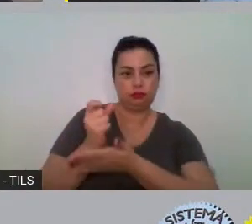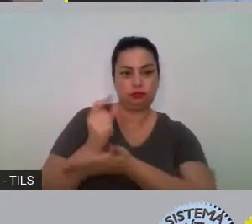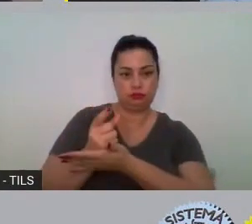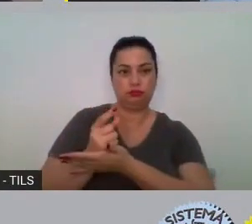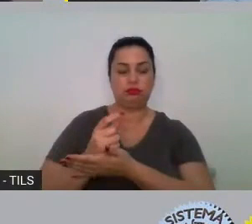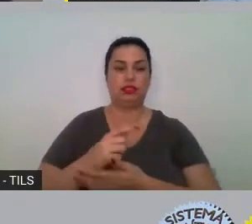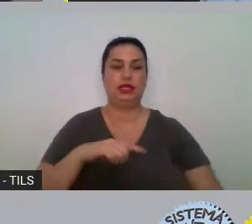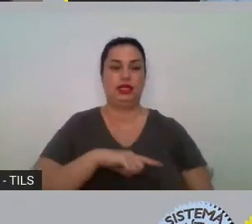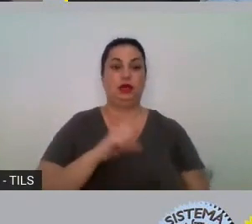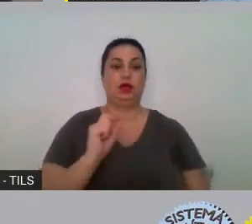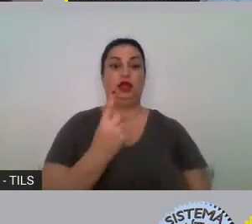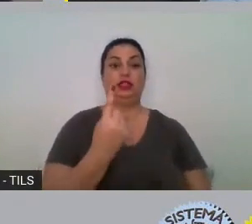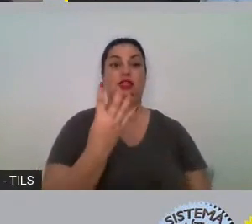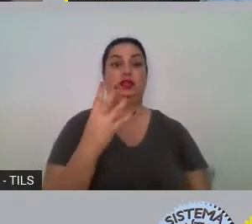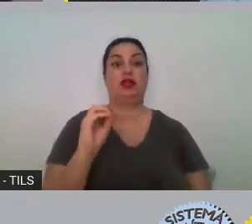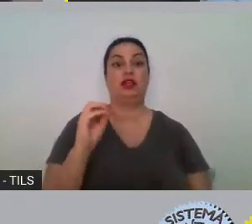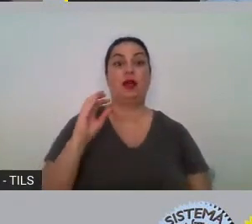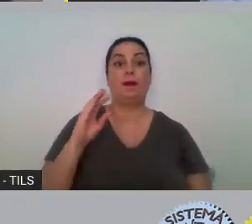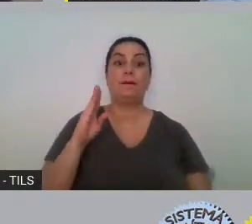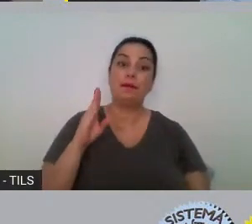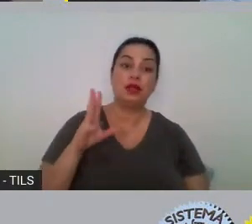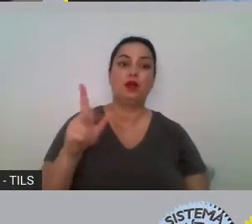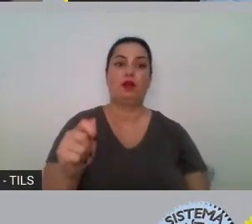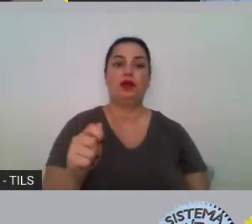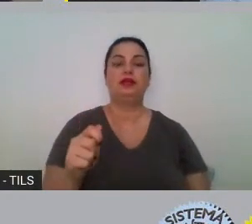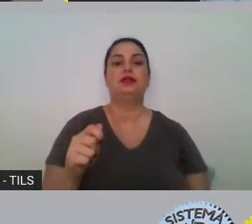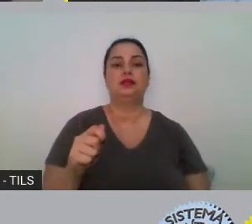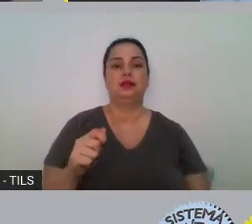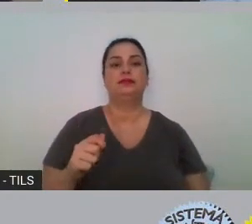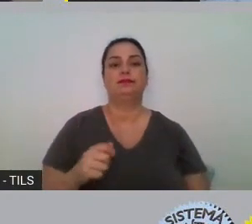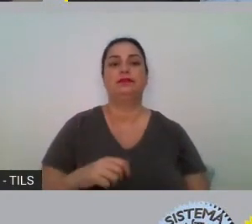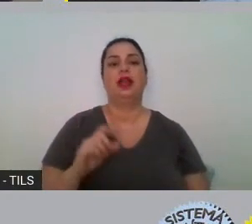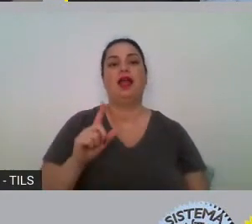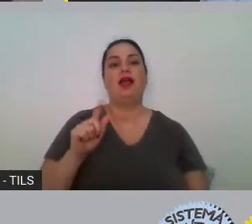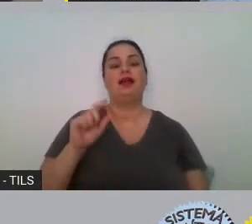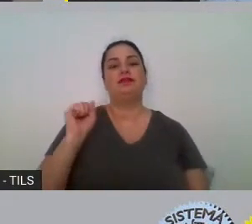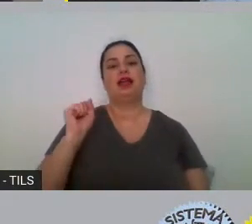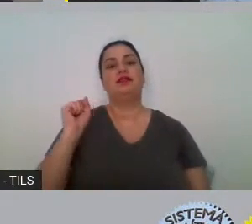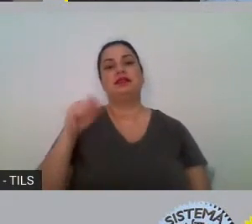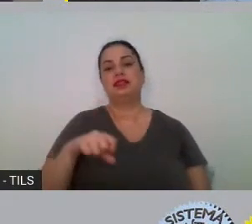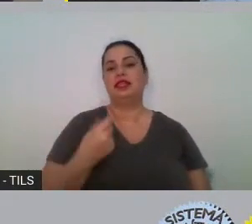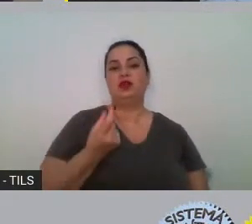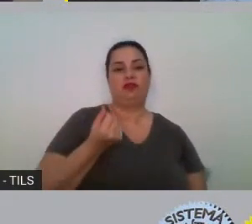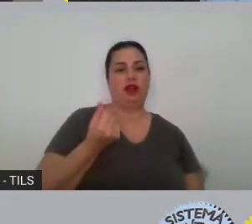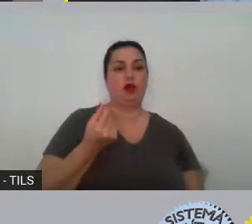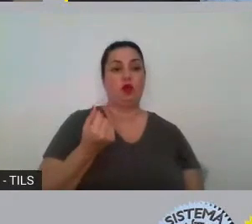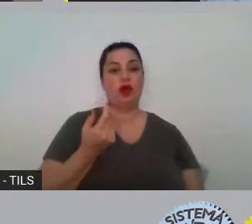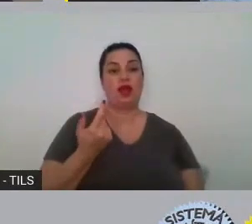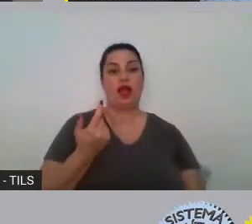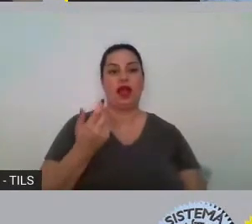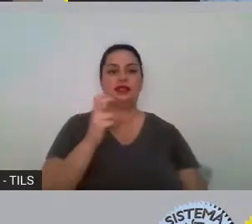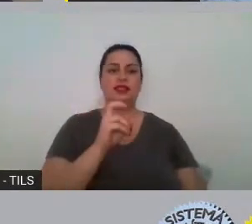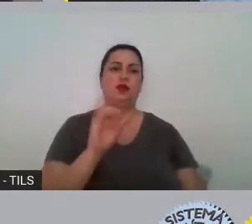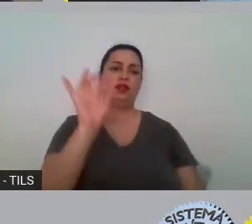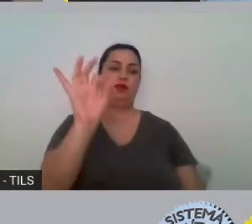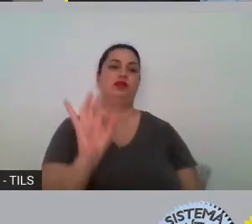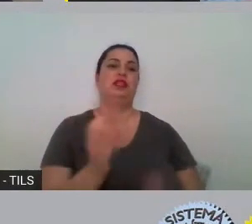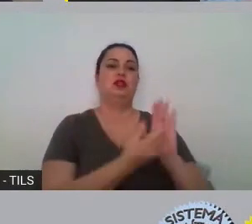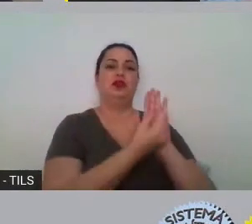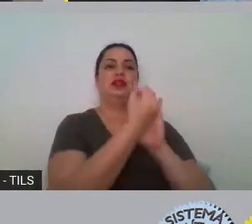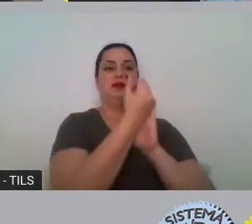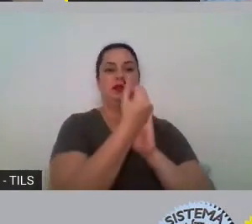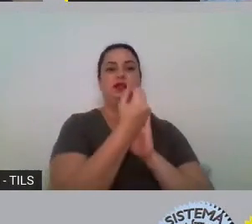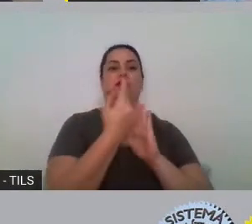o dobro do orçamento da Unemat. Em Minas Gerais, a participação do Benji ainda é 29%. O estado do